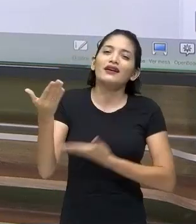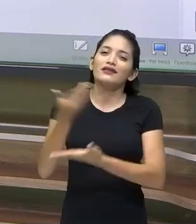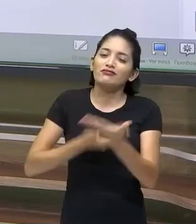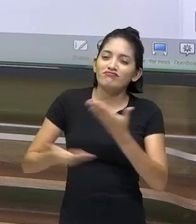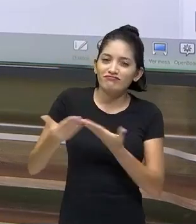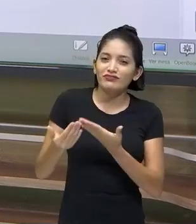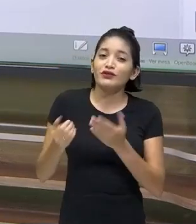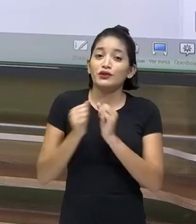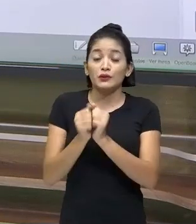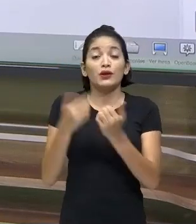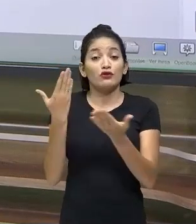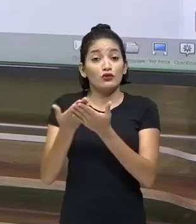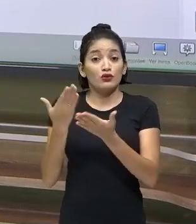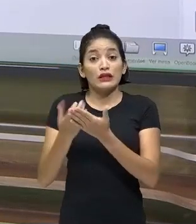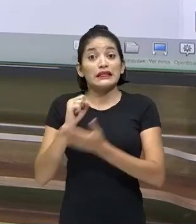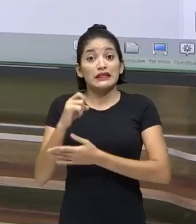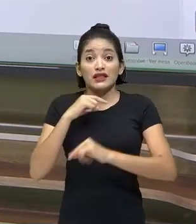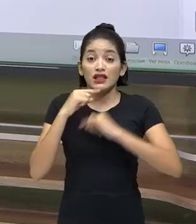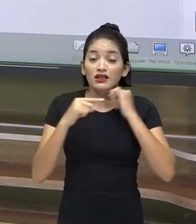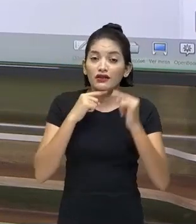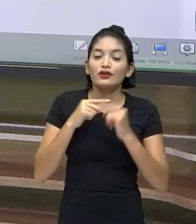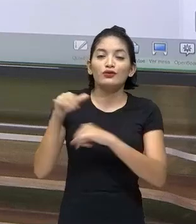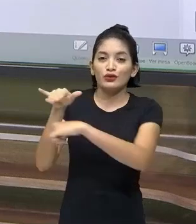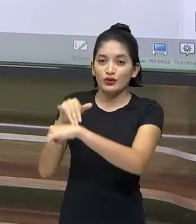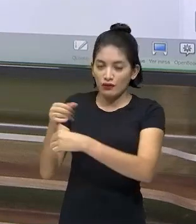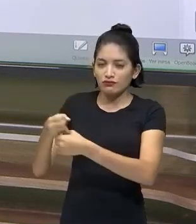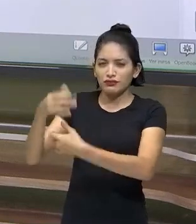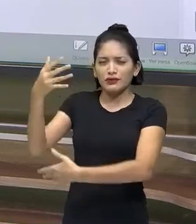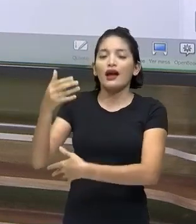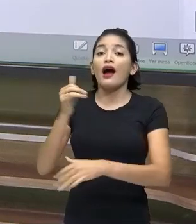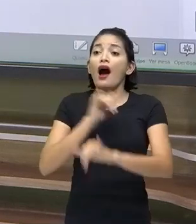conosco. Estudem, qualquer dúvida no Exame 7.